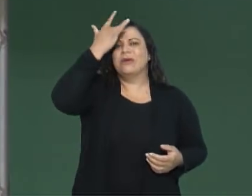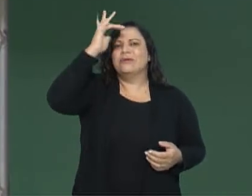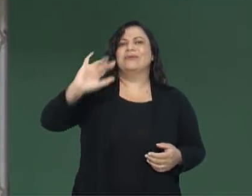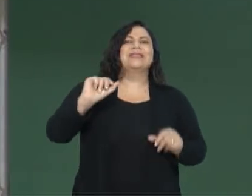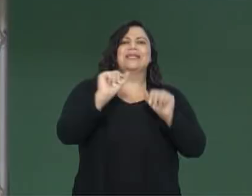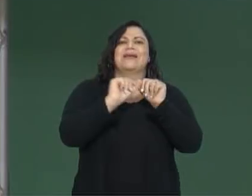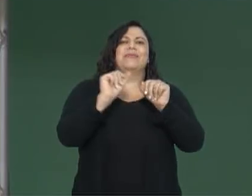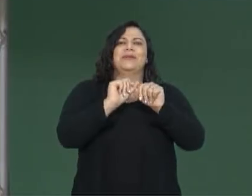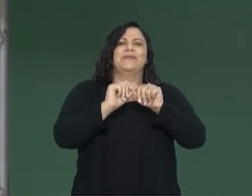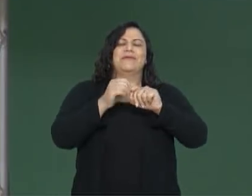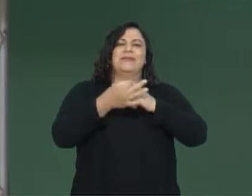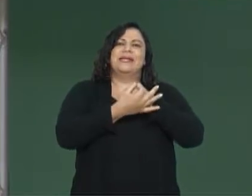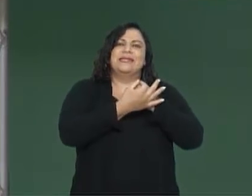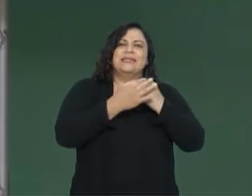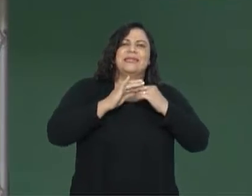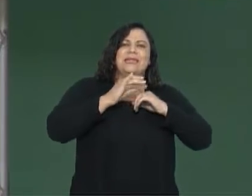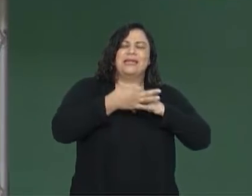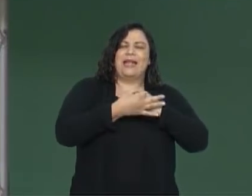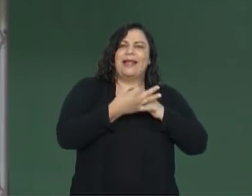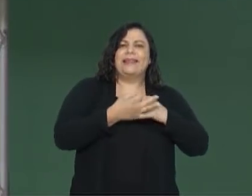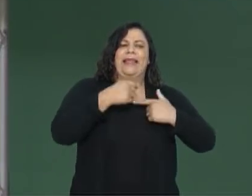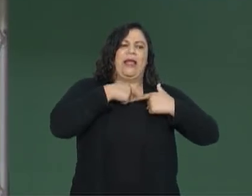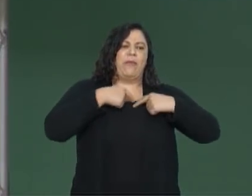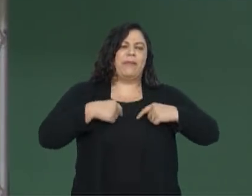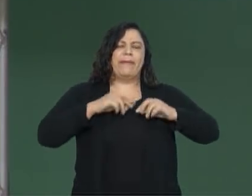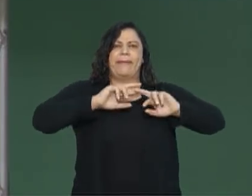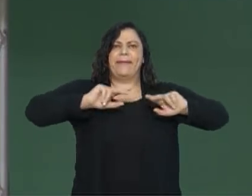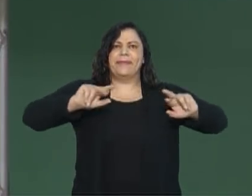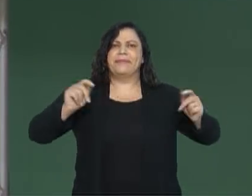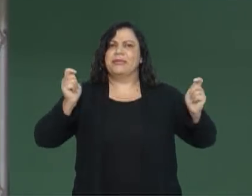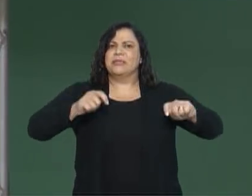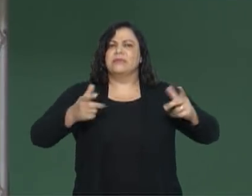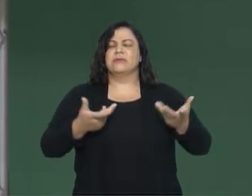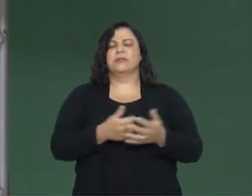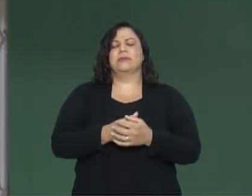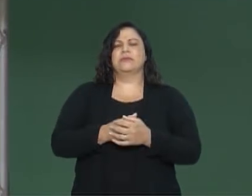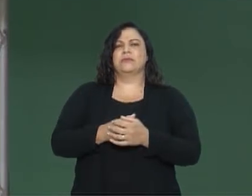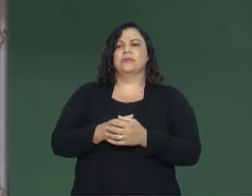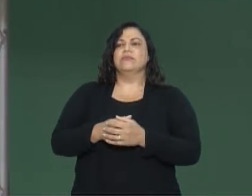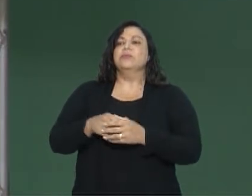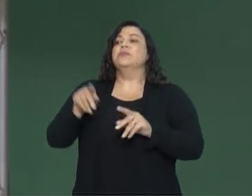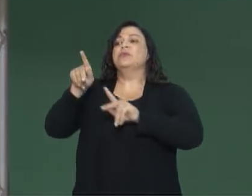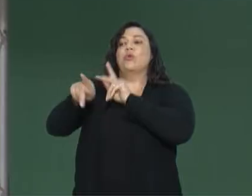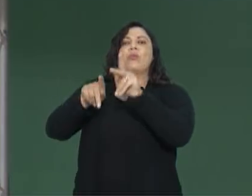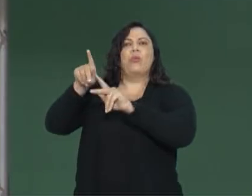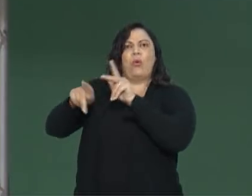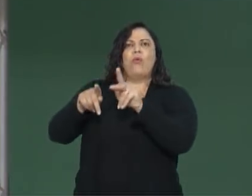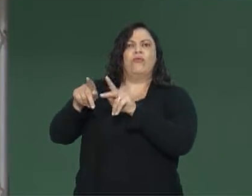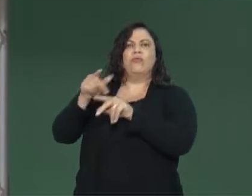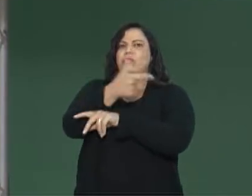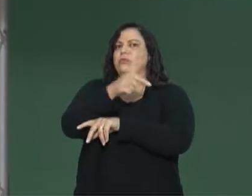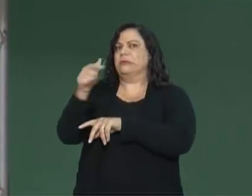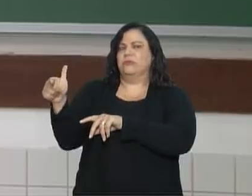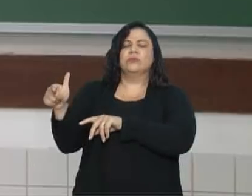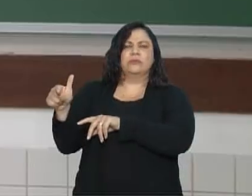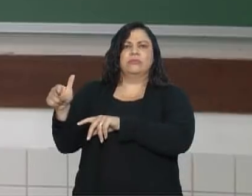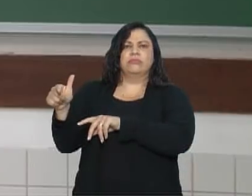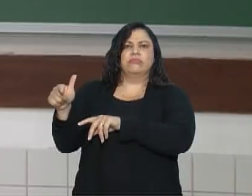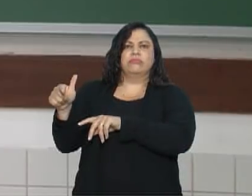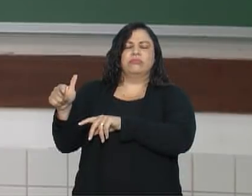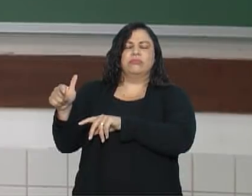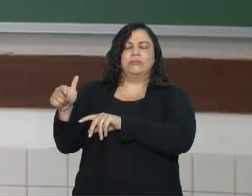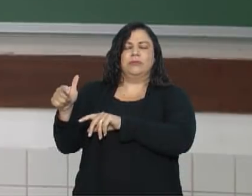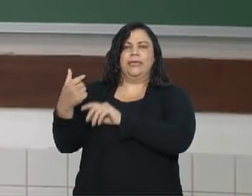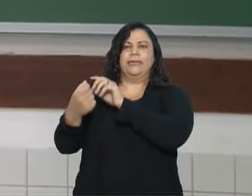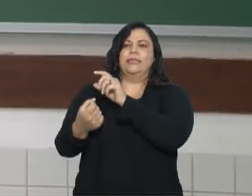joias. No caso do pessoal dos tigres asiáticos, eles não têm a matéria-prima. Mas eles